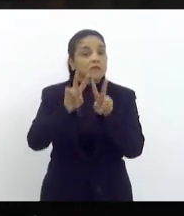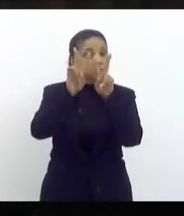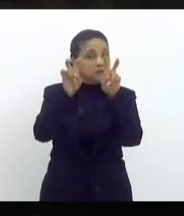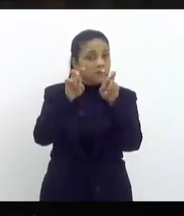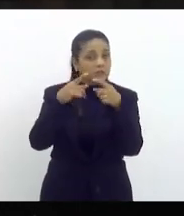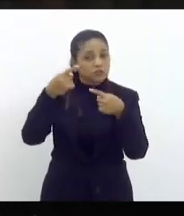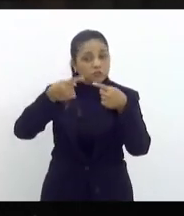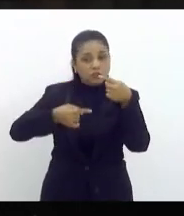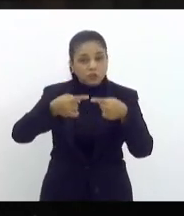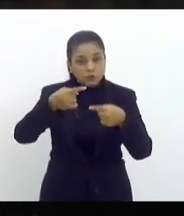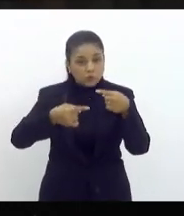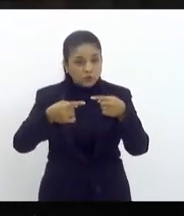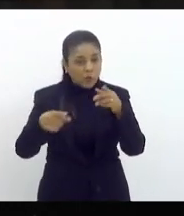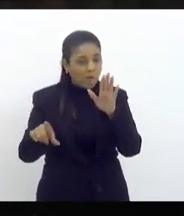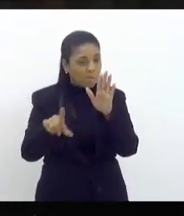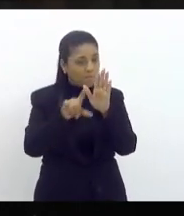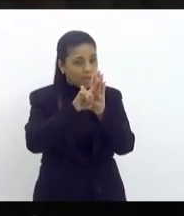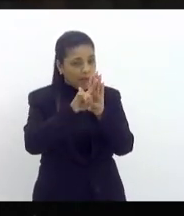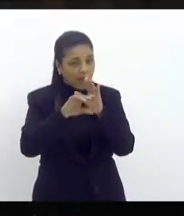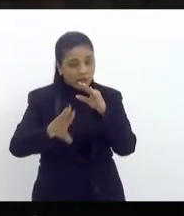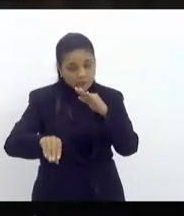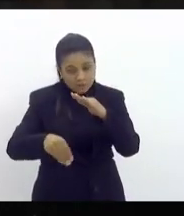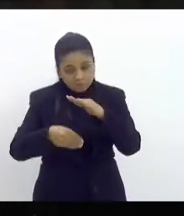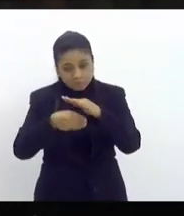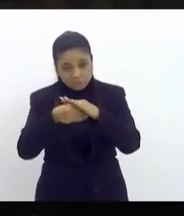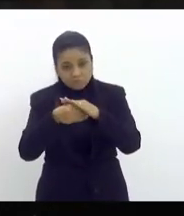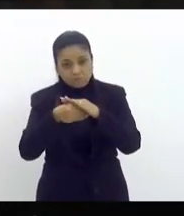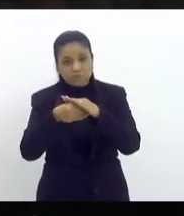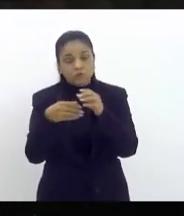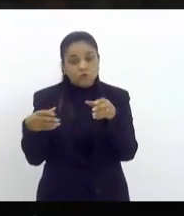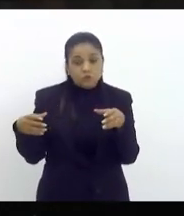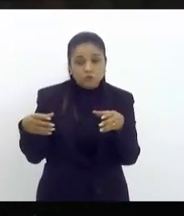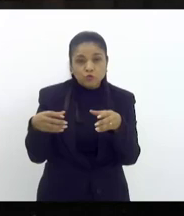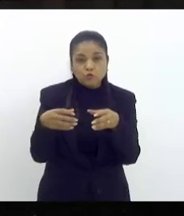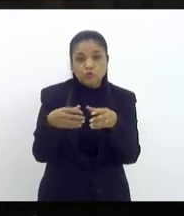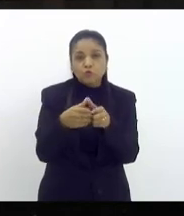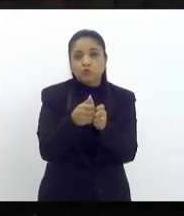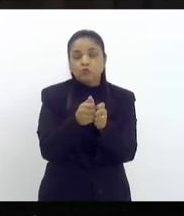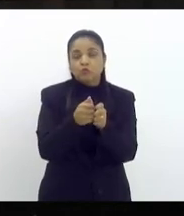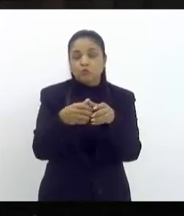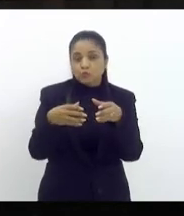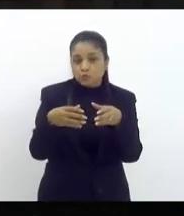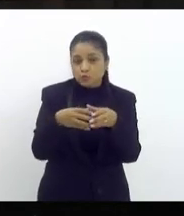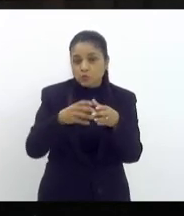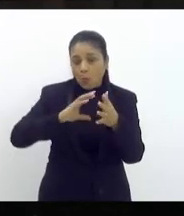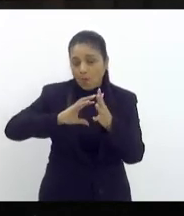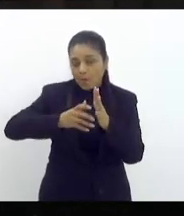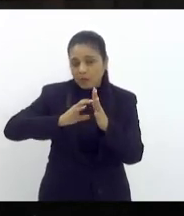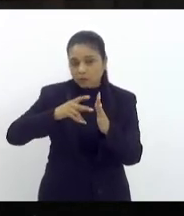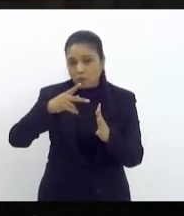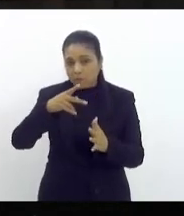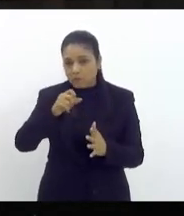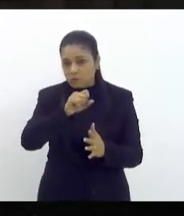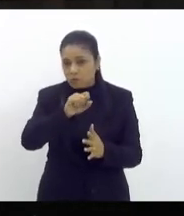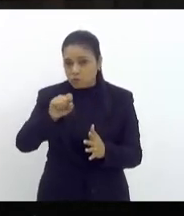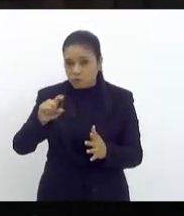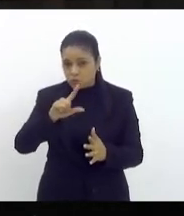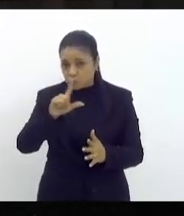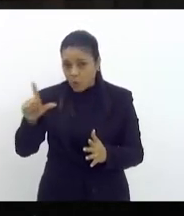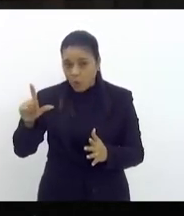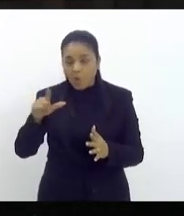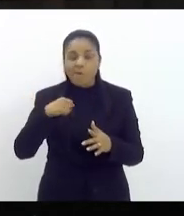legislação aí já vem uma emenda que nós fizemos junto de conjunto da bancada do pessoal em relação ao piso nacional do magistério